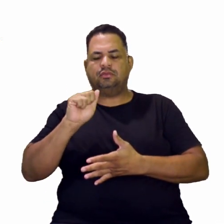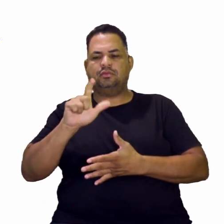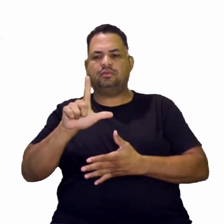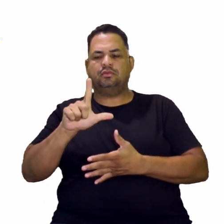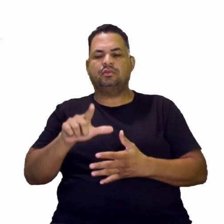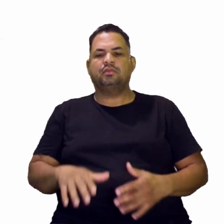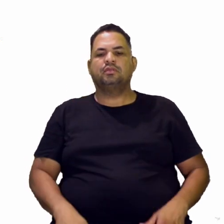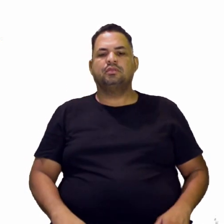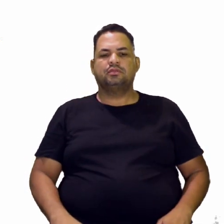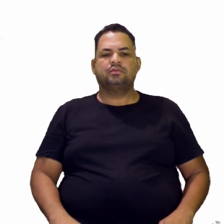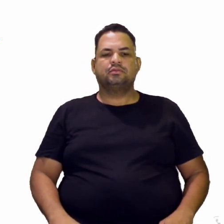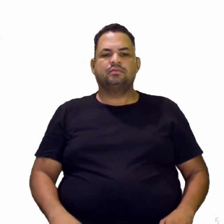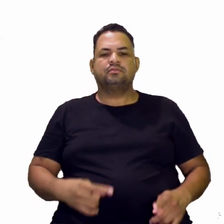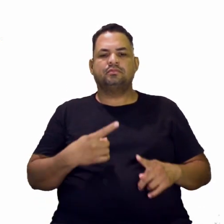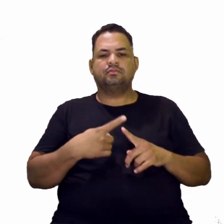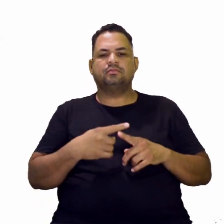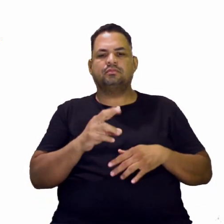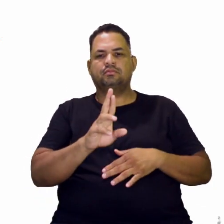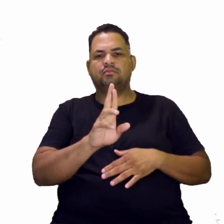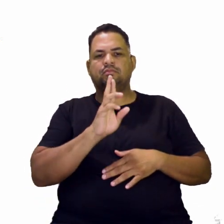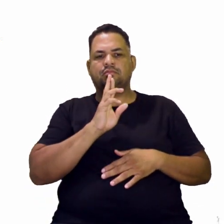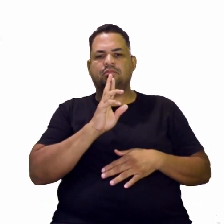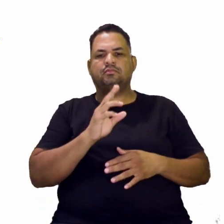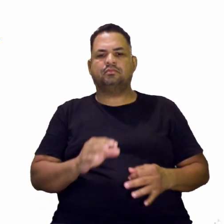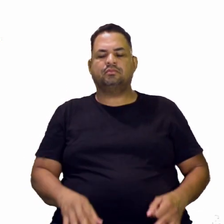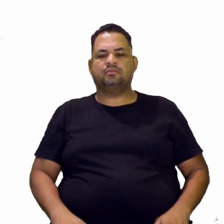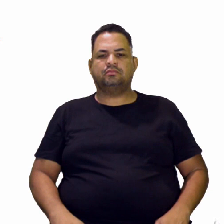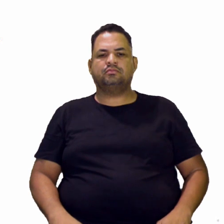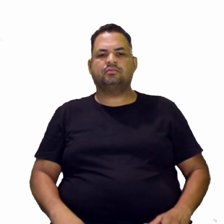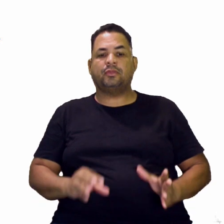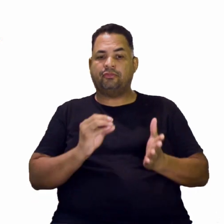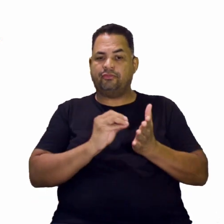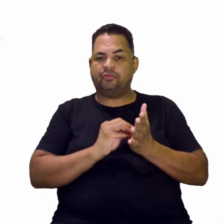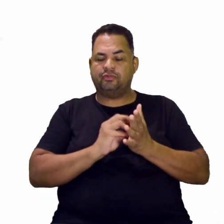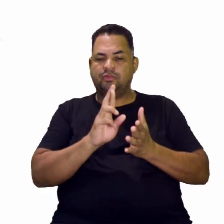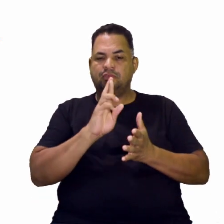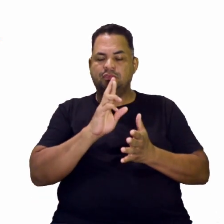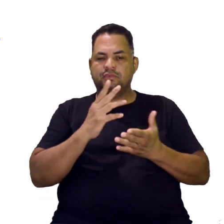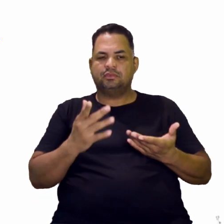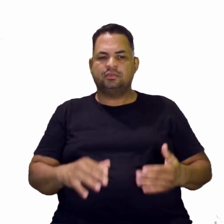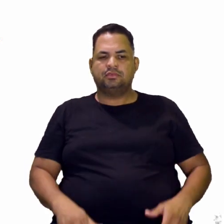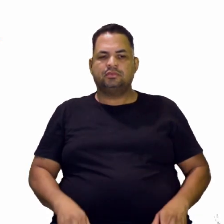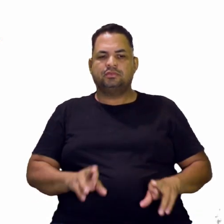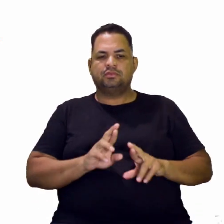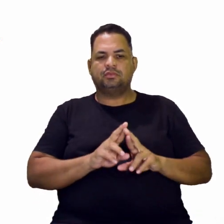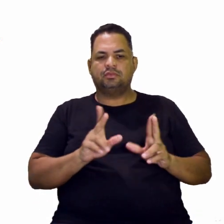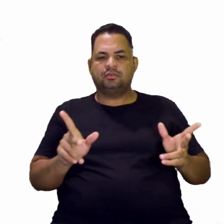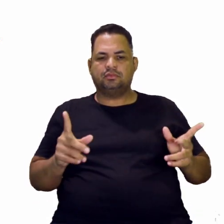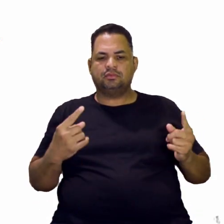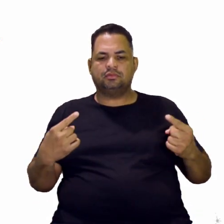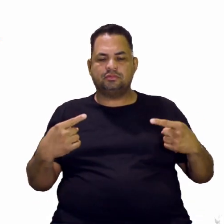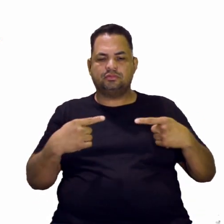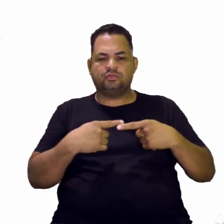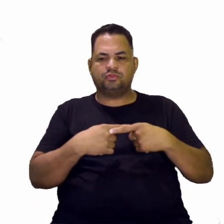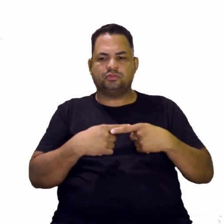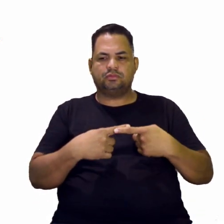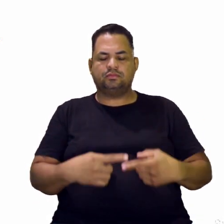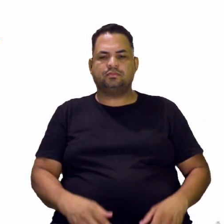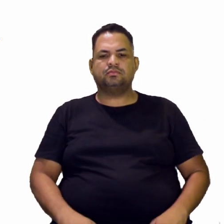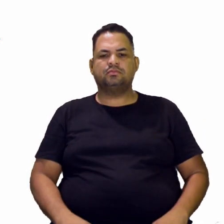estéril, né? Isso aqui é porque a resposta saiu incompleta, mas as duas espécies diferentes, quando se cruzam,